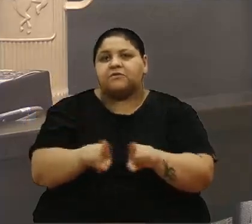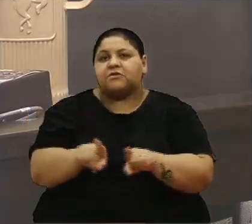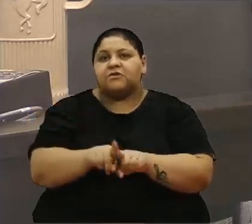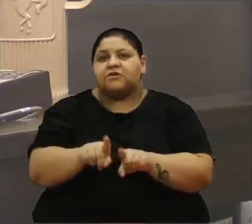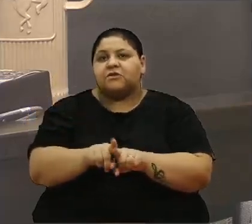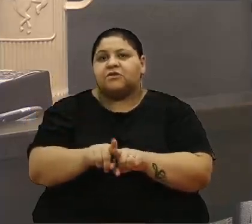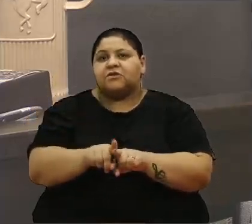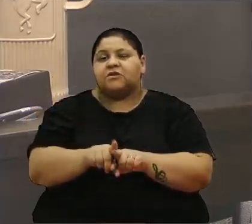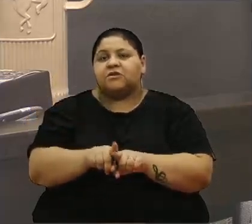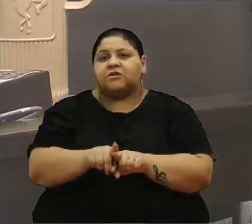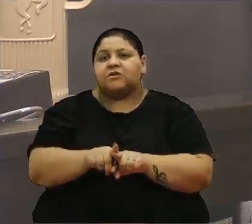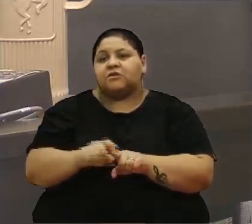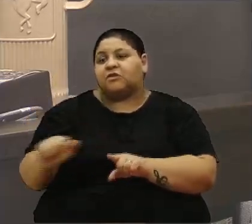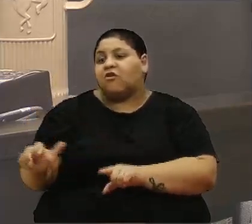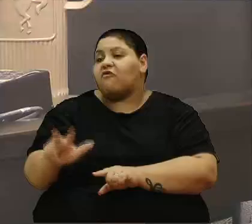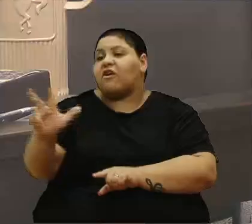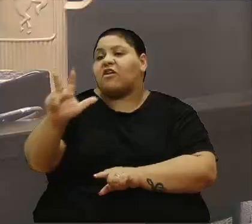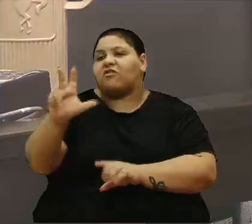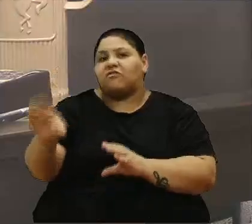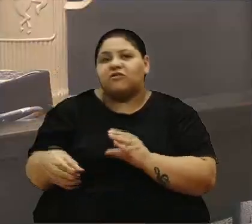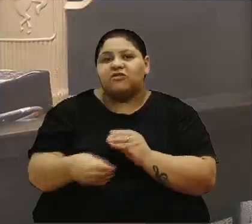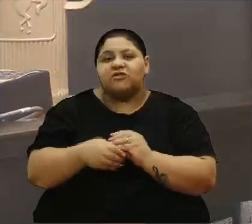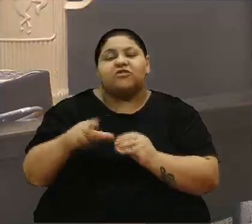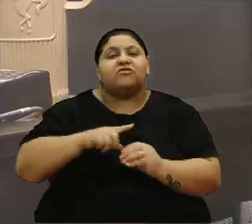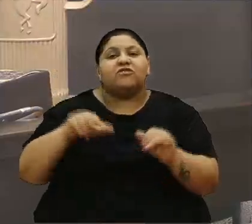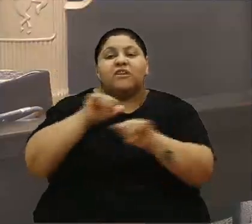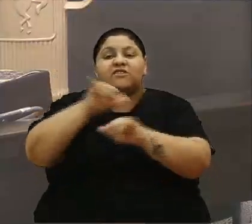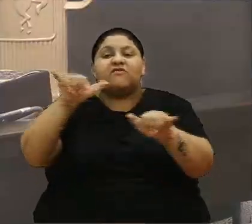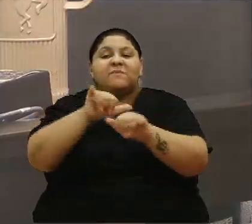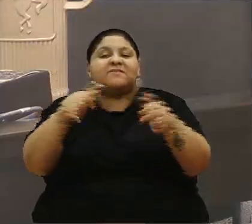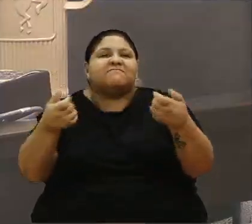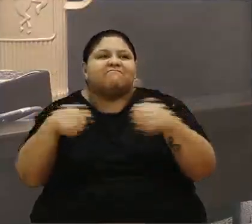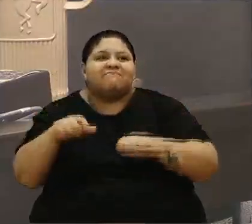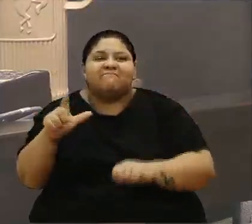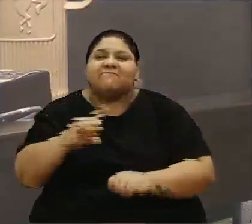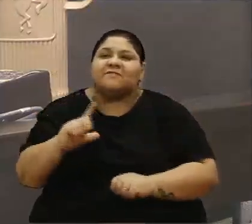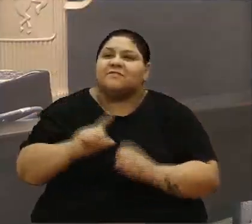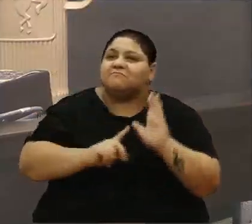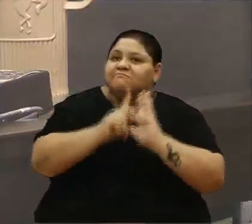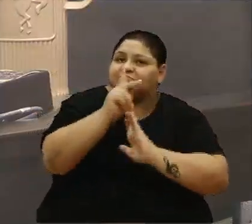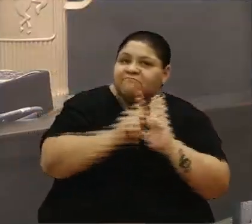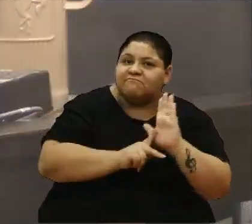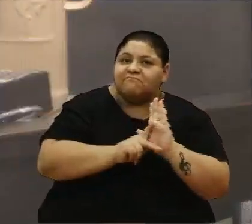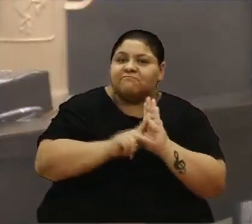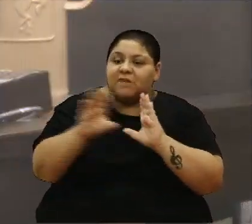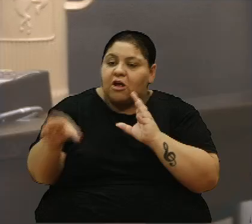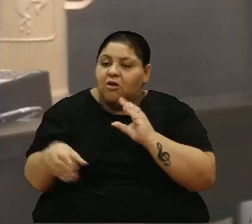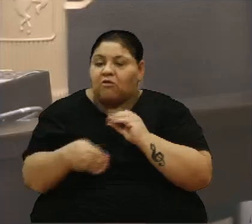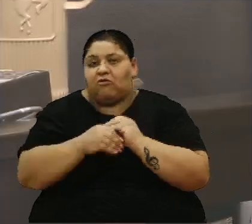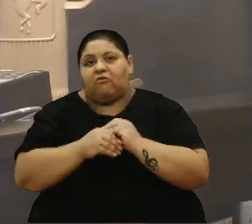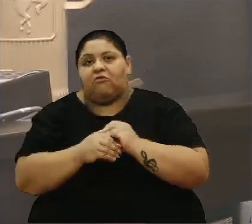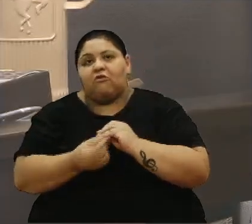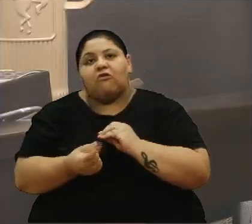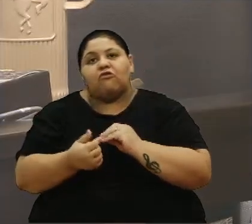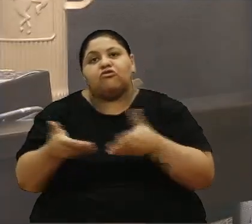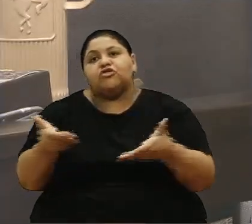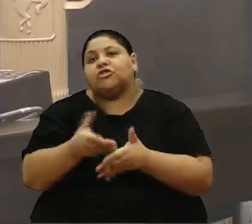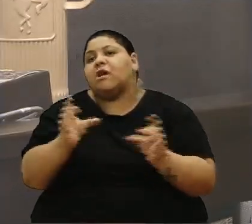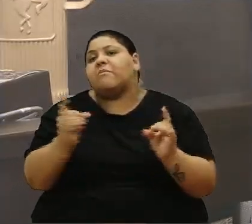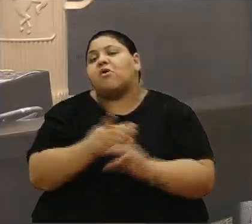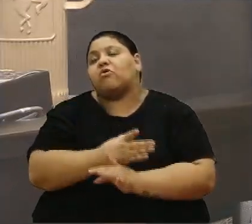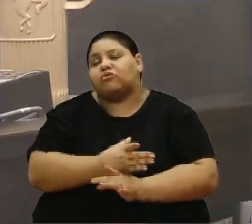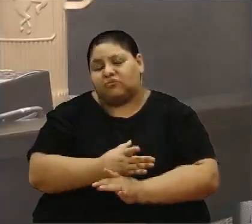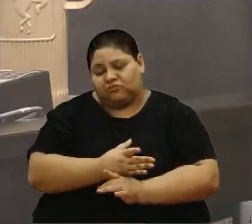valor para essas emendas. Não tem as informações necessárias, não tem os projetos para que quando a emenda chegue, o recurso já seja